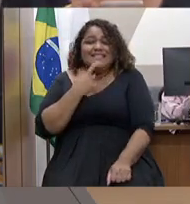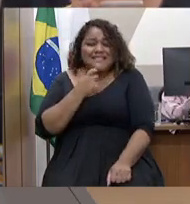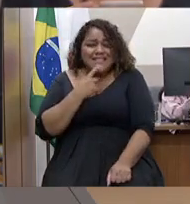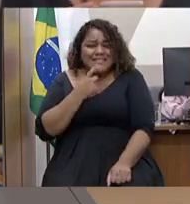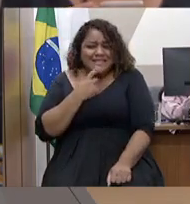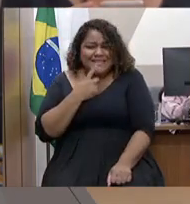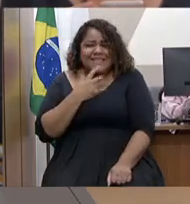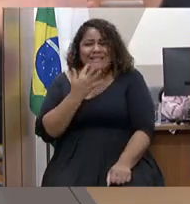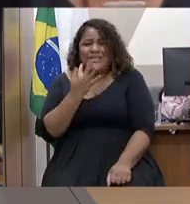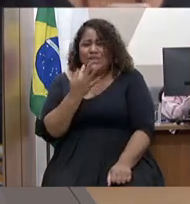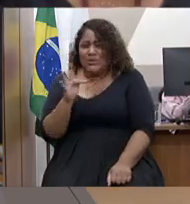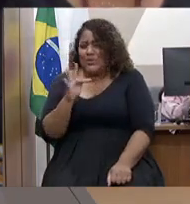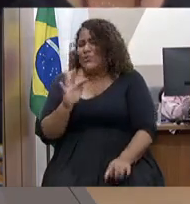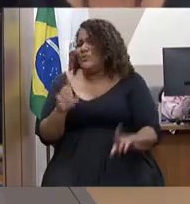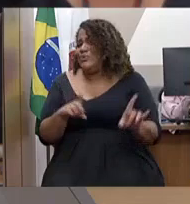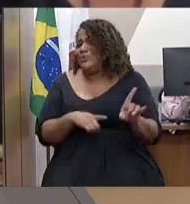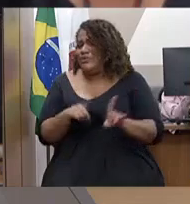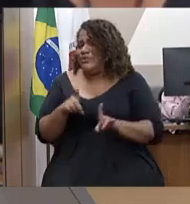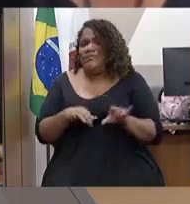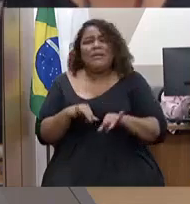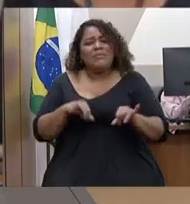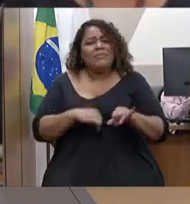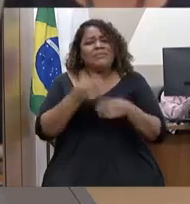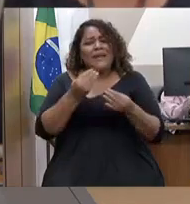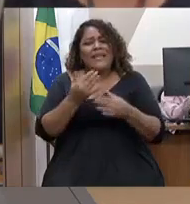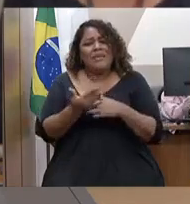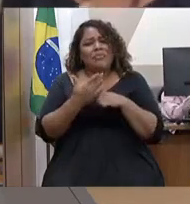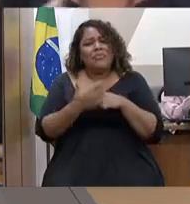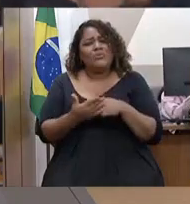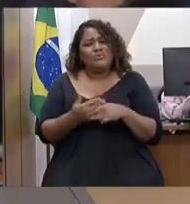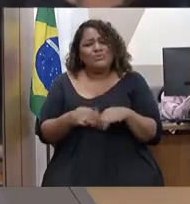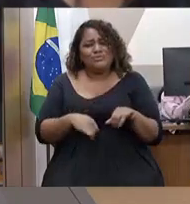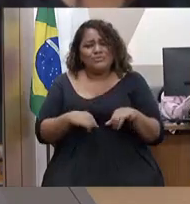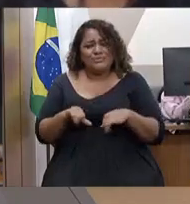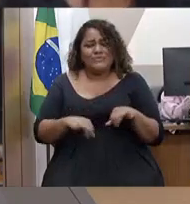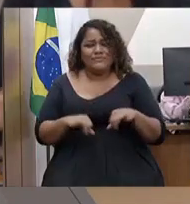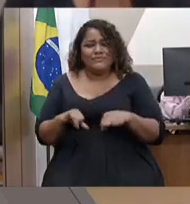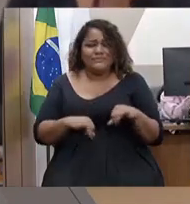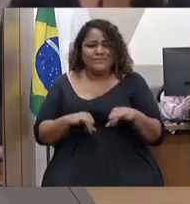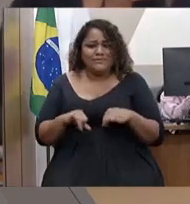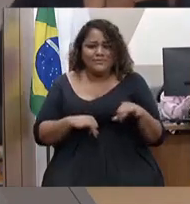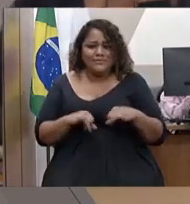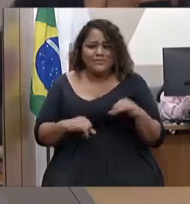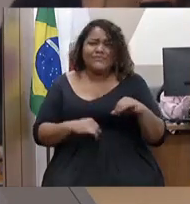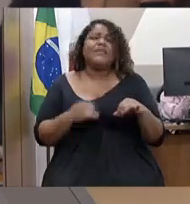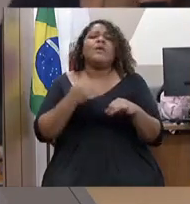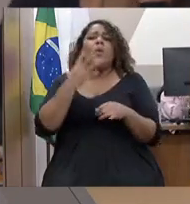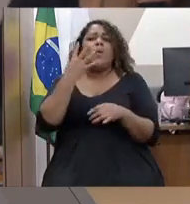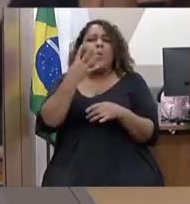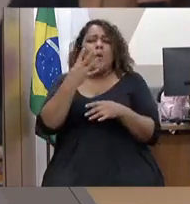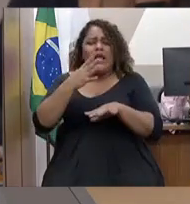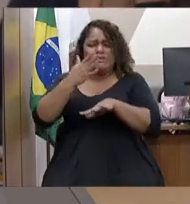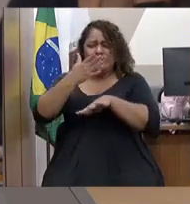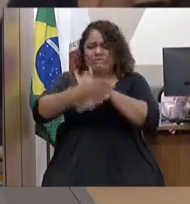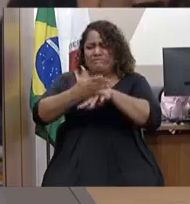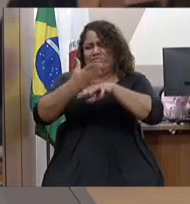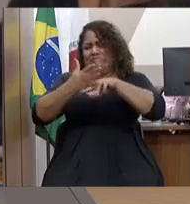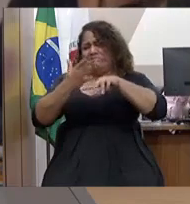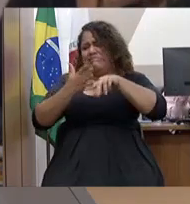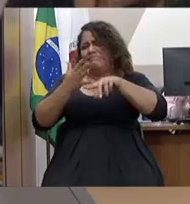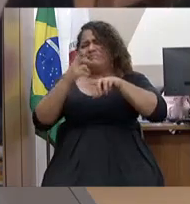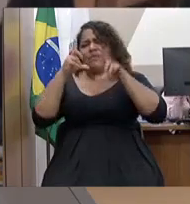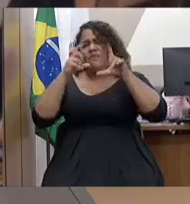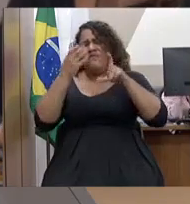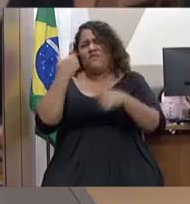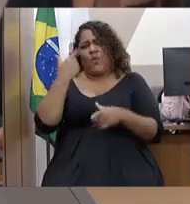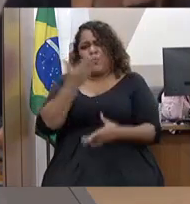imagina que que vai ser a vida de um rapaz de 25 anos que perdeu os quatro dedos os três dedos da mão vocês conhecem essa história melhor até do que